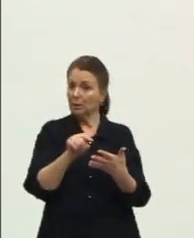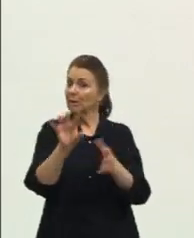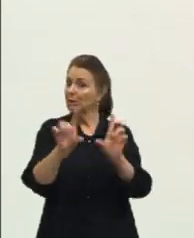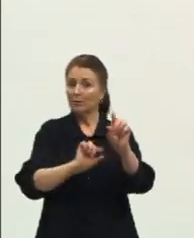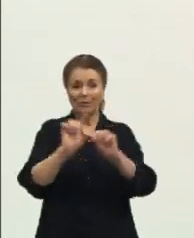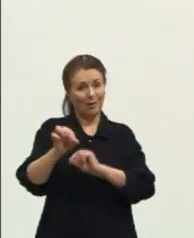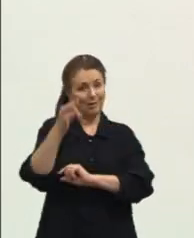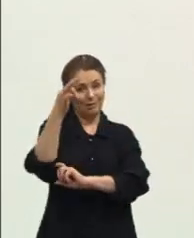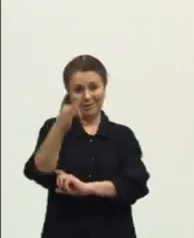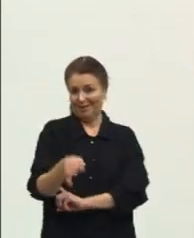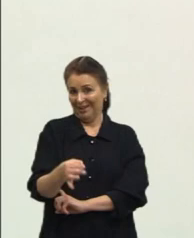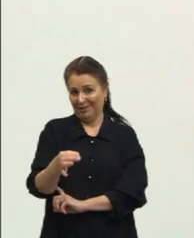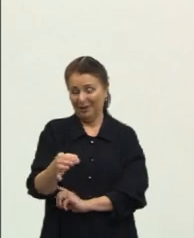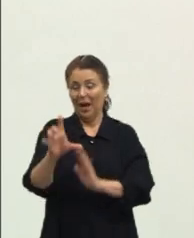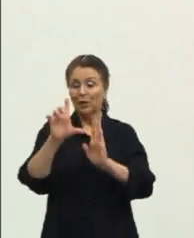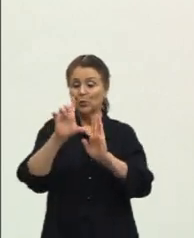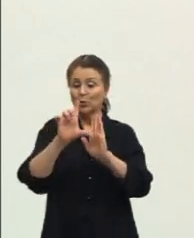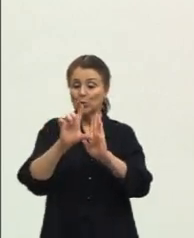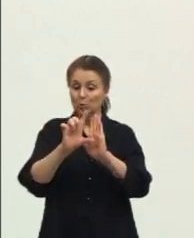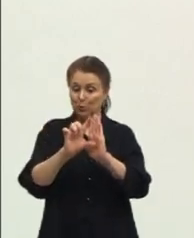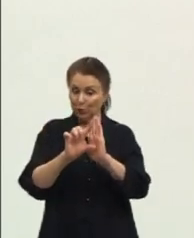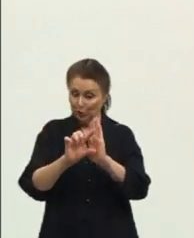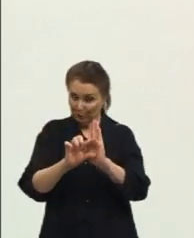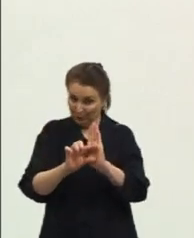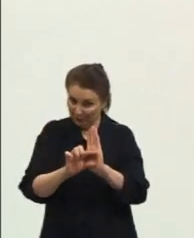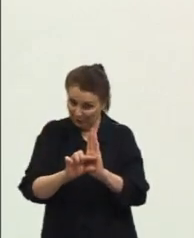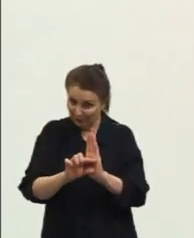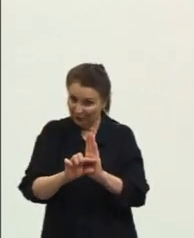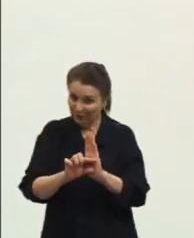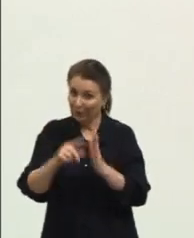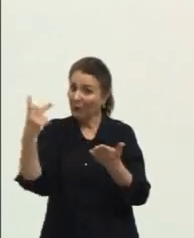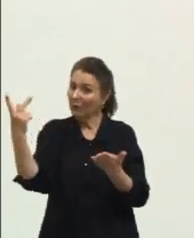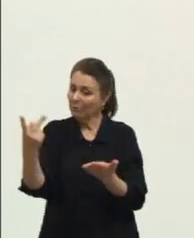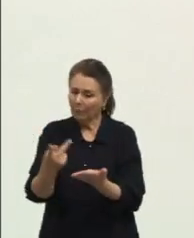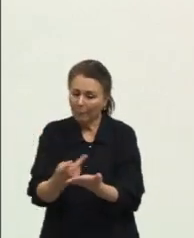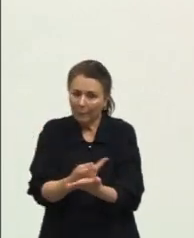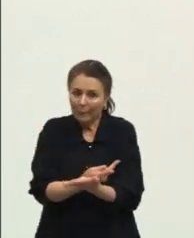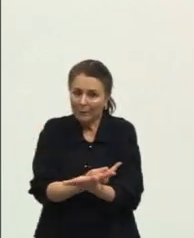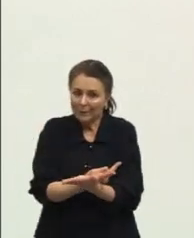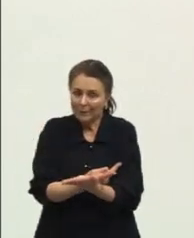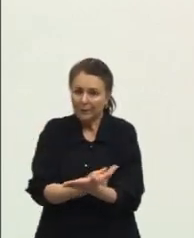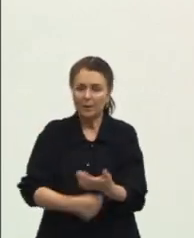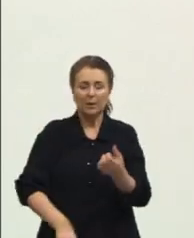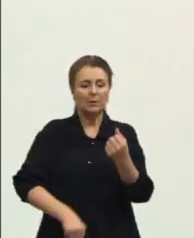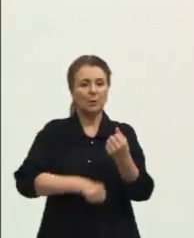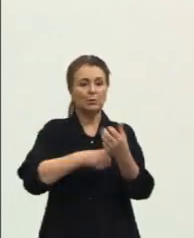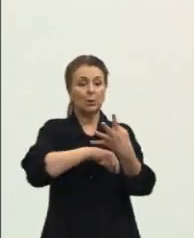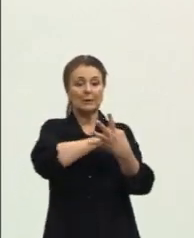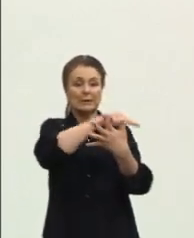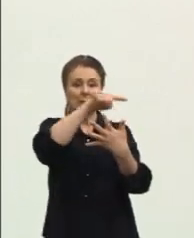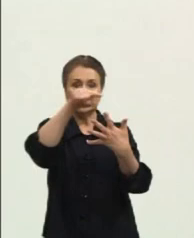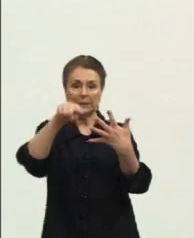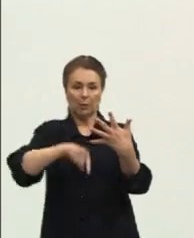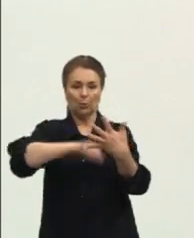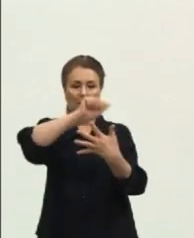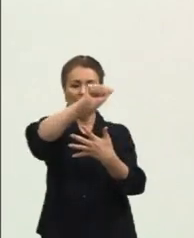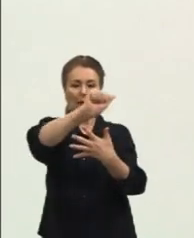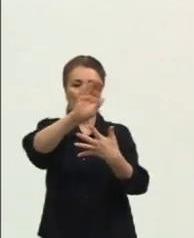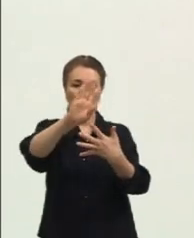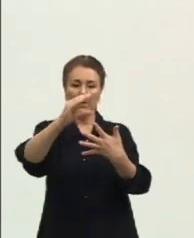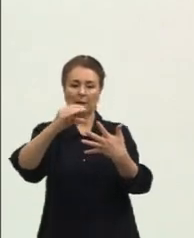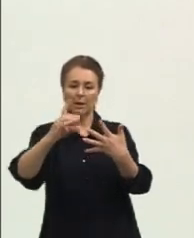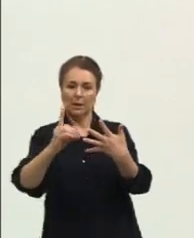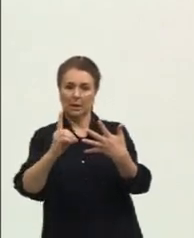Minimizar essa tua esse teu chute né em vez de ficar com 5 alternativas tu fica com duas então tu aumenta a tua chance em 50%